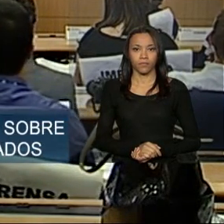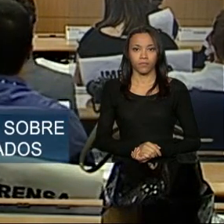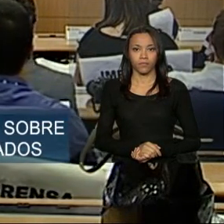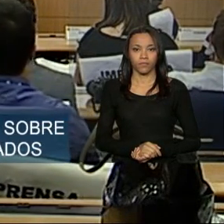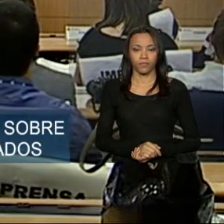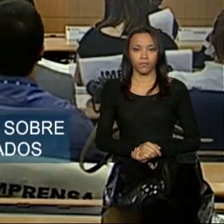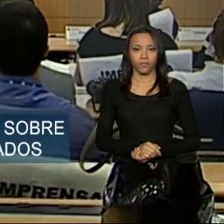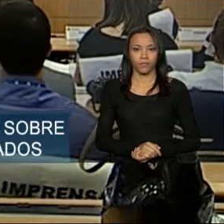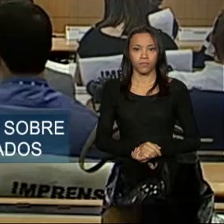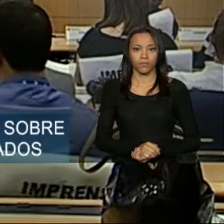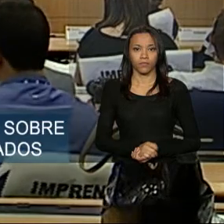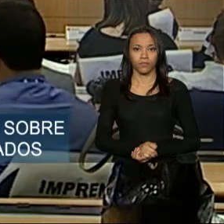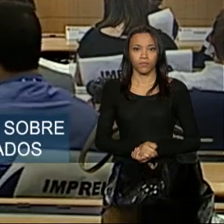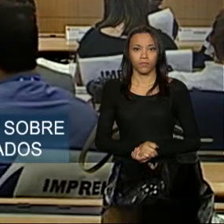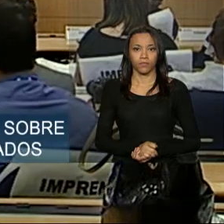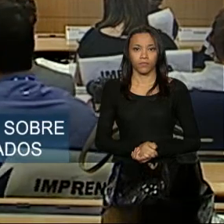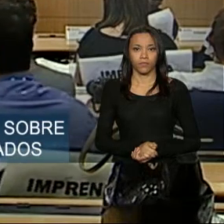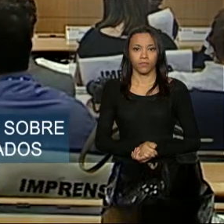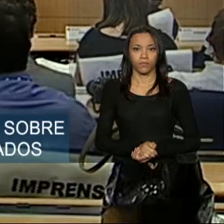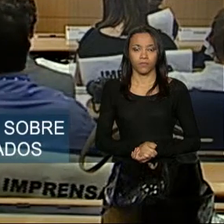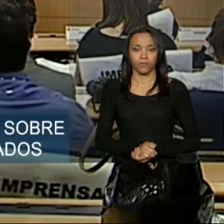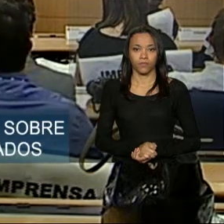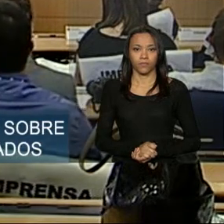Deixa ligado agora, tá?